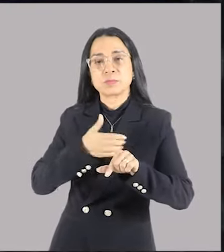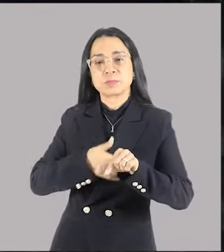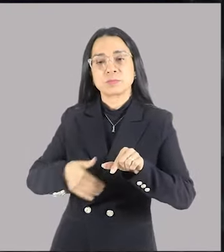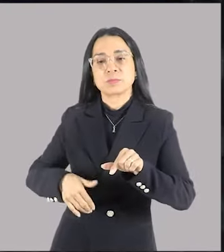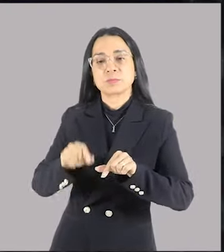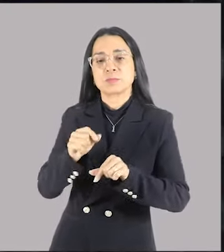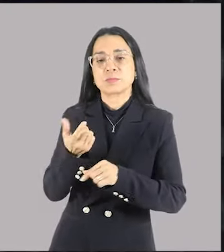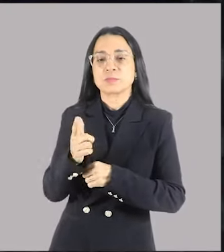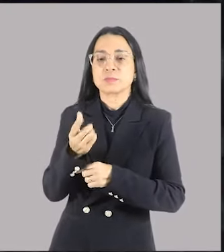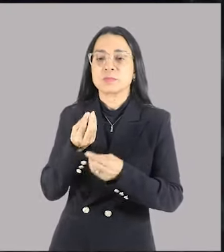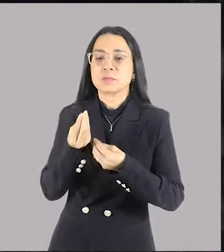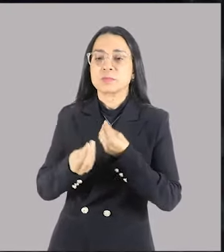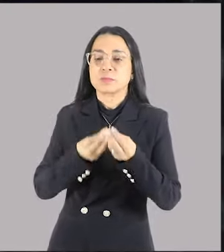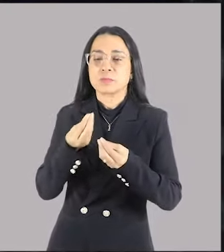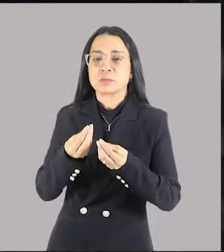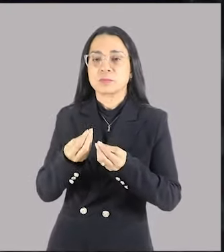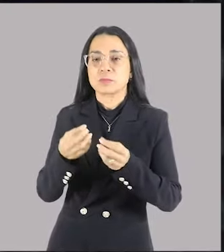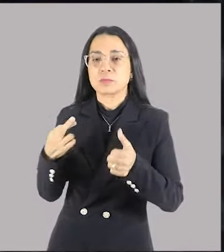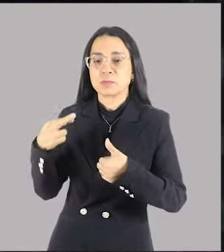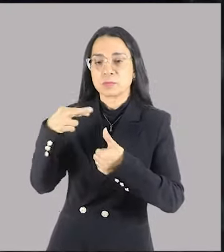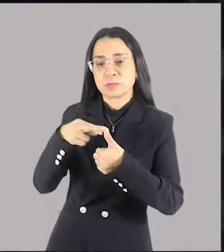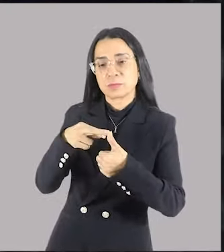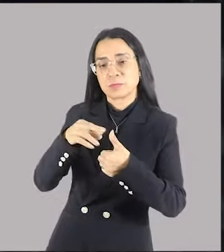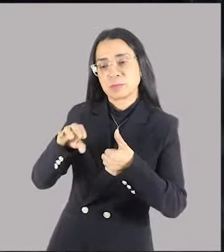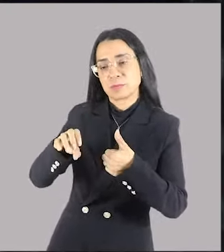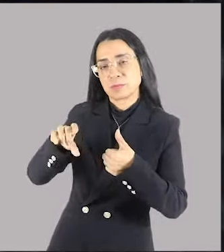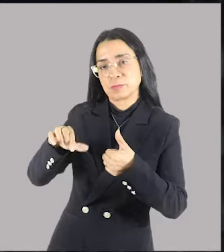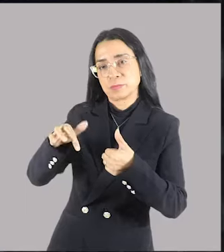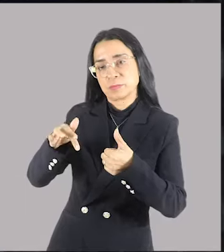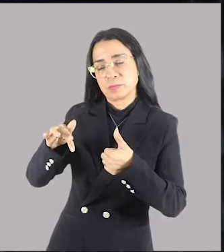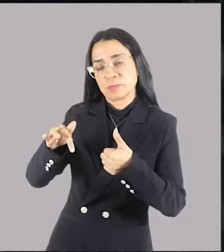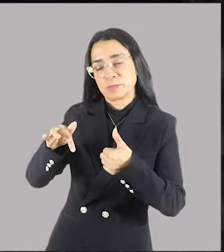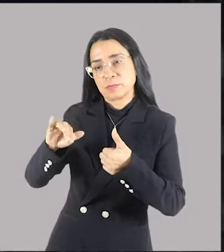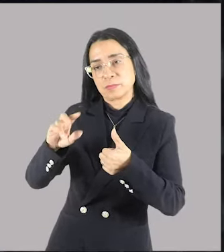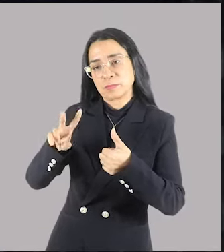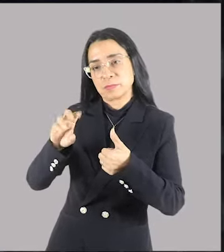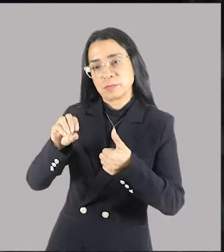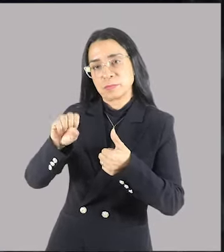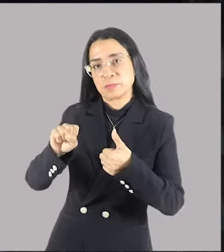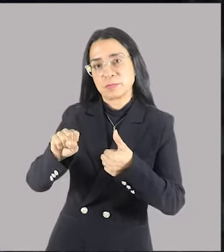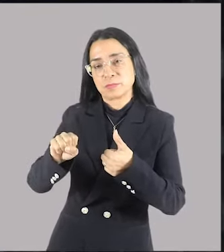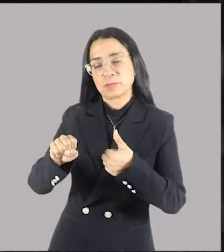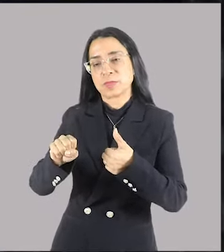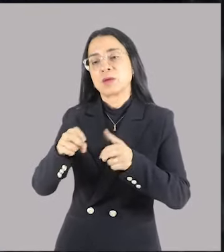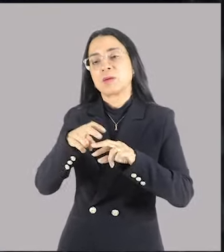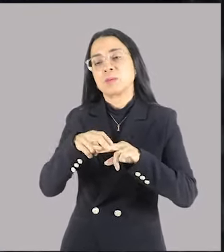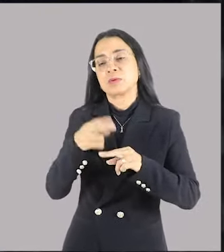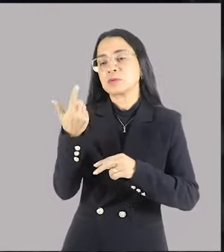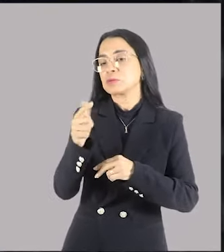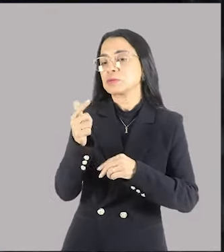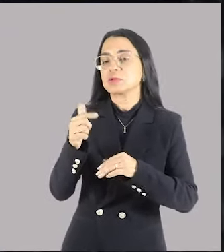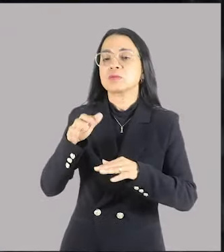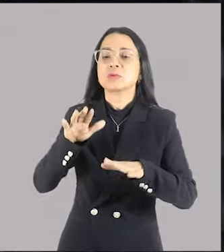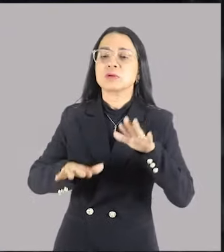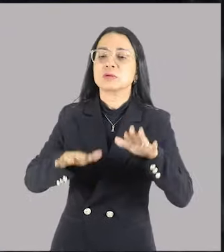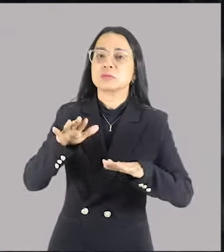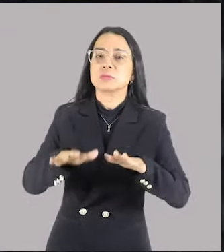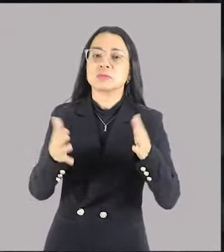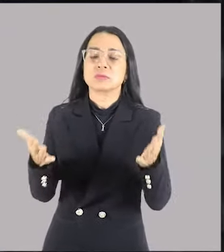exercem portanto cargos efetivos e por isso não adquirem estabilidades os cargos em comissão